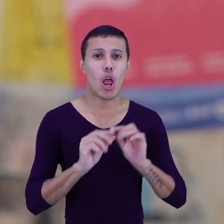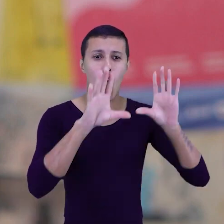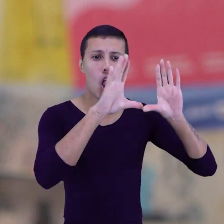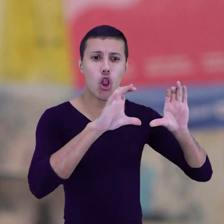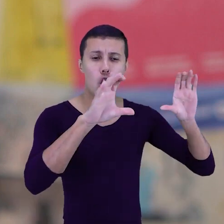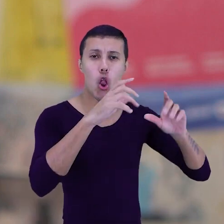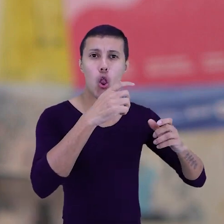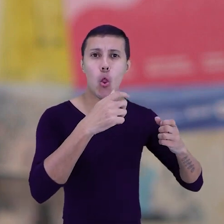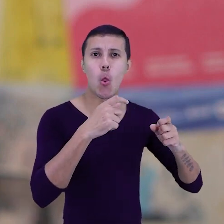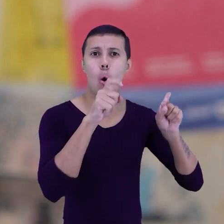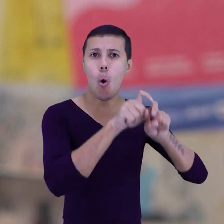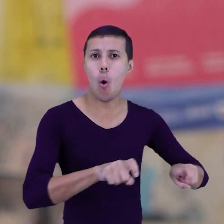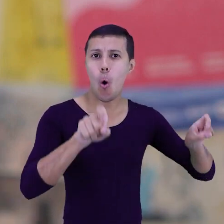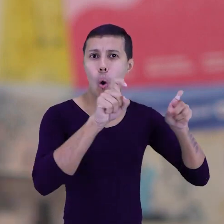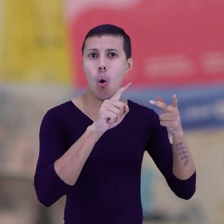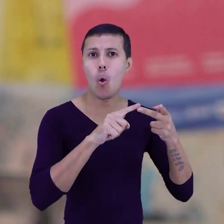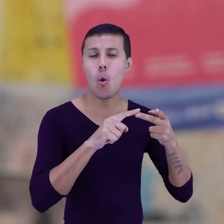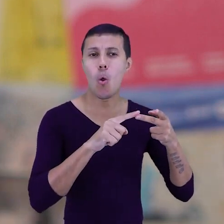em nuvem,